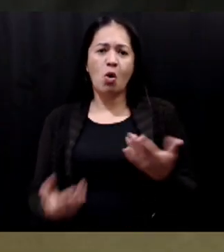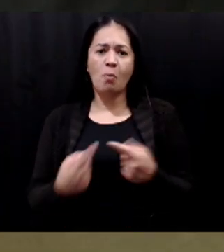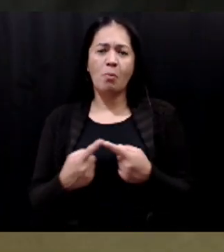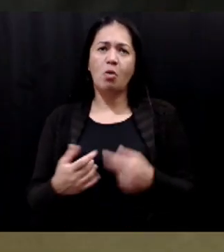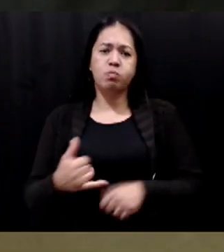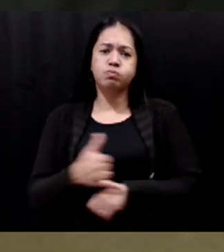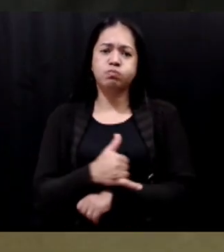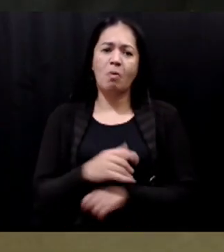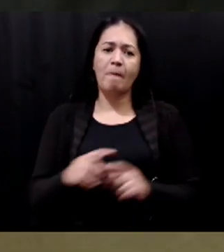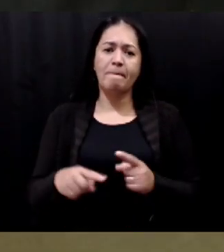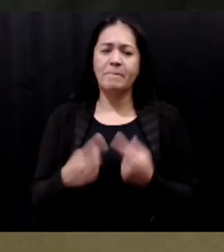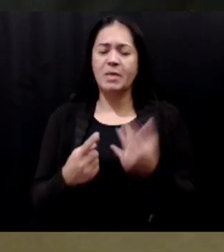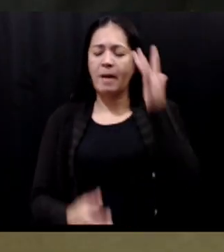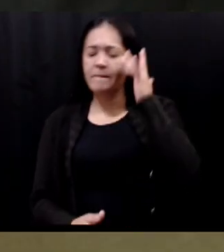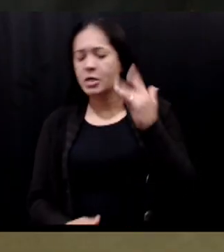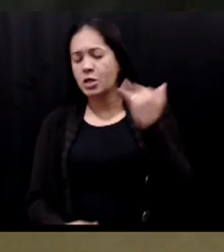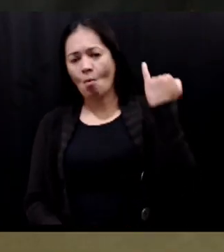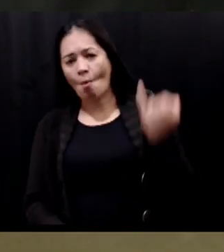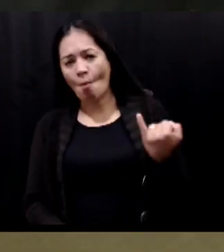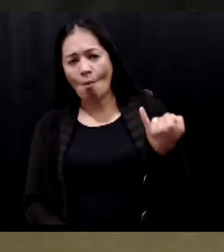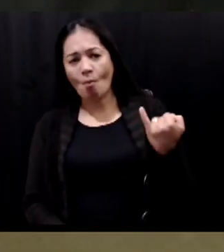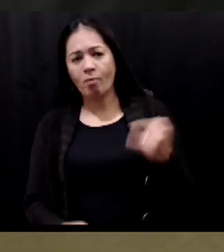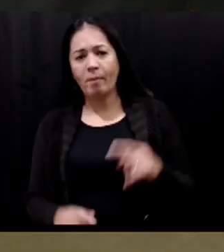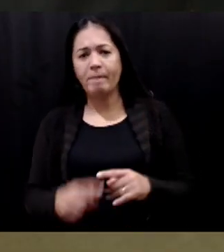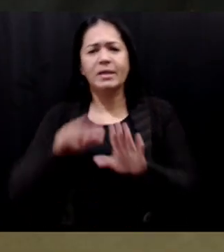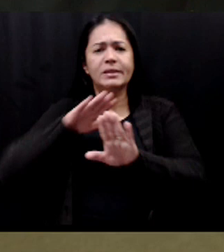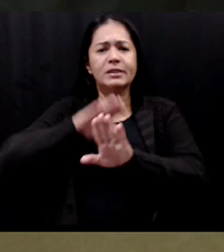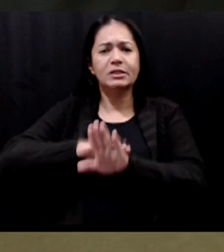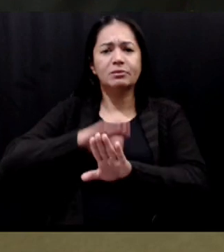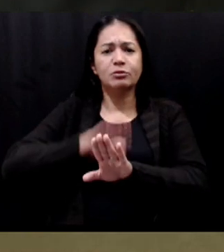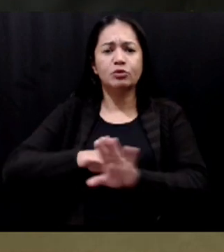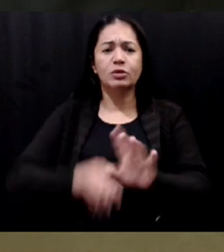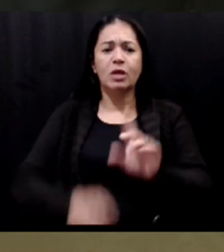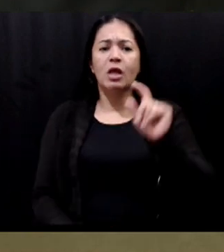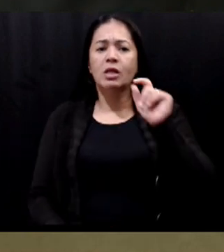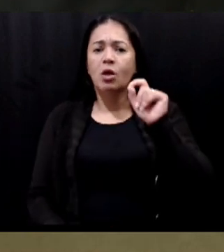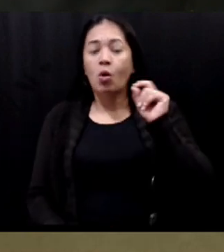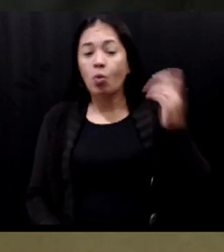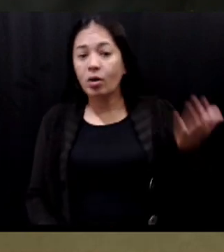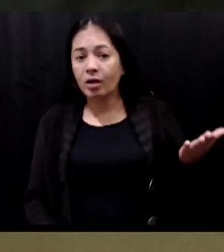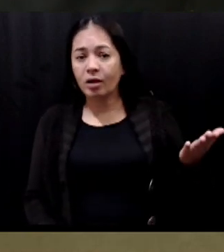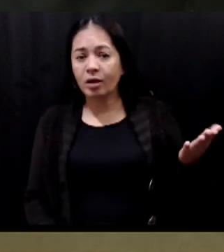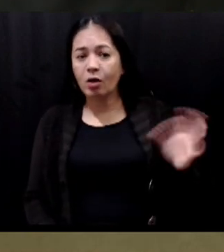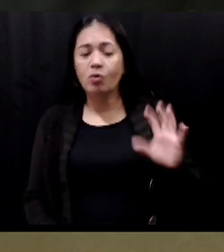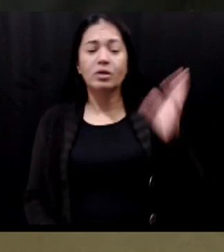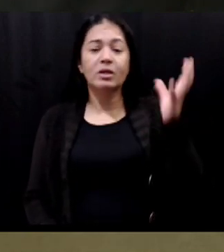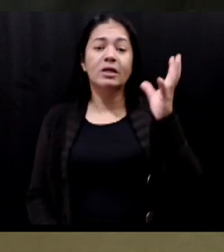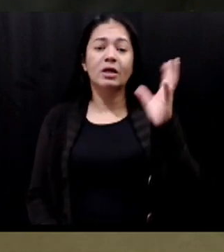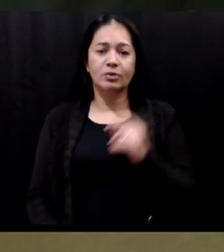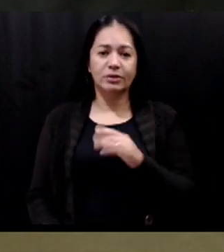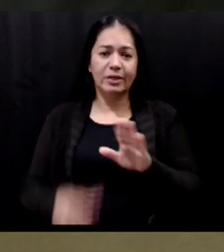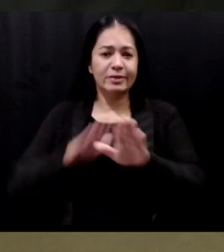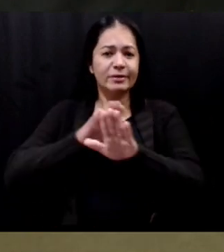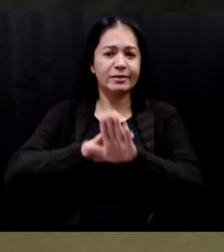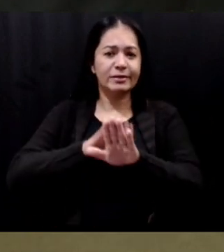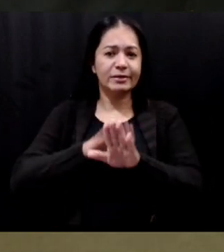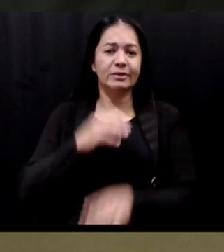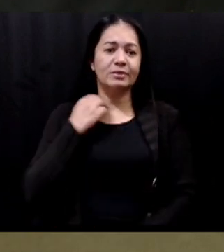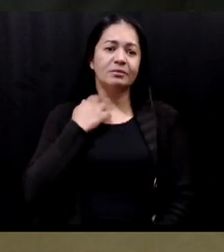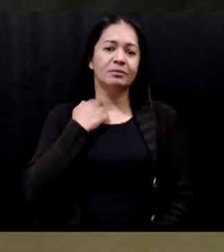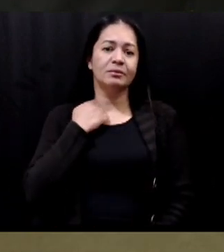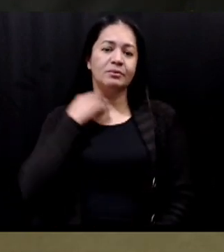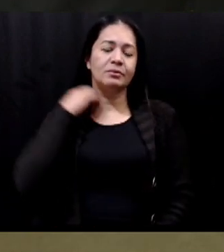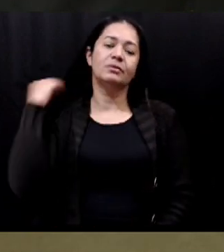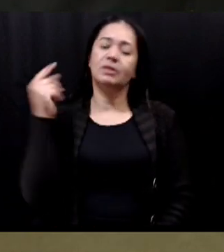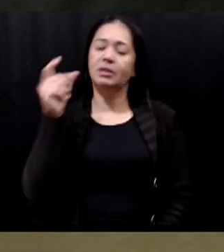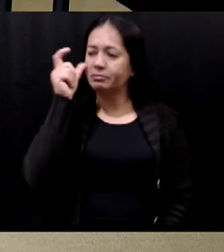vou emagreço. Só que o que está por trás disso, né? Qual que é a raiz dessa história? É bem interessante. Eu agradeço muito a